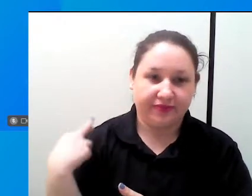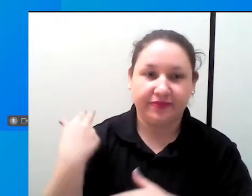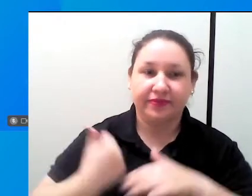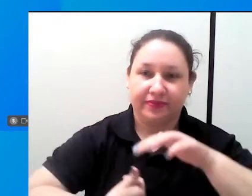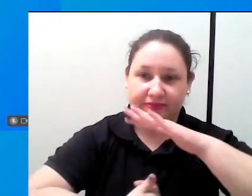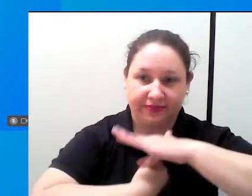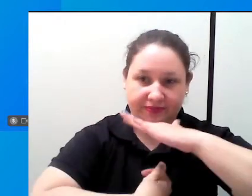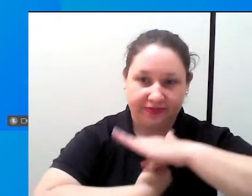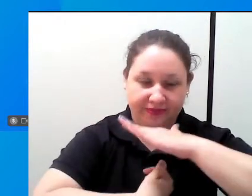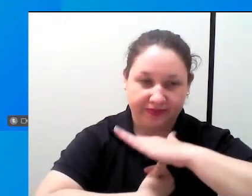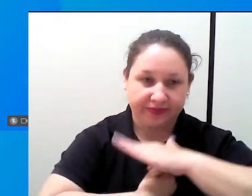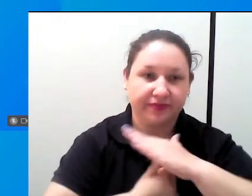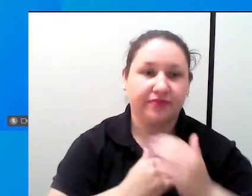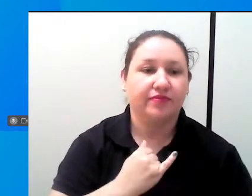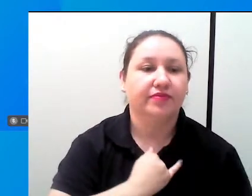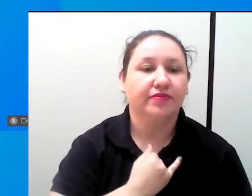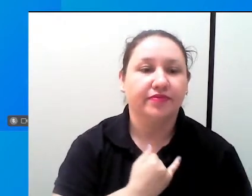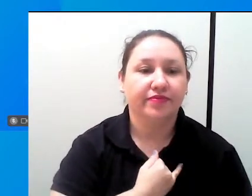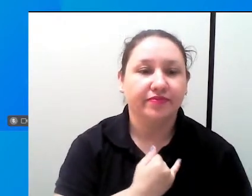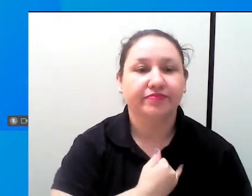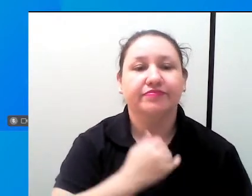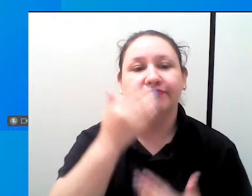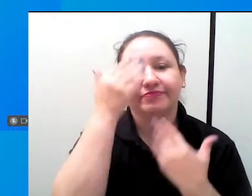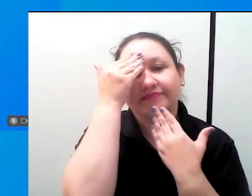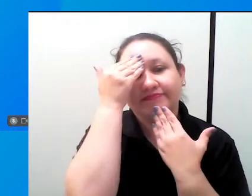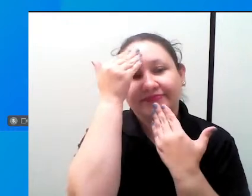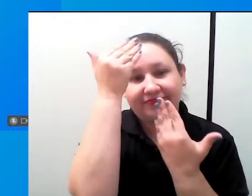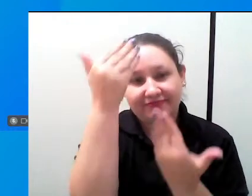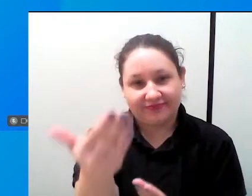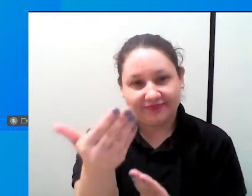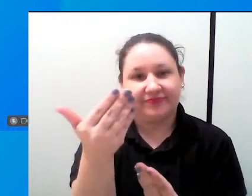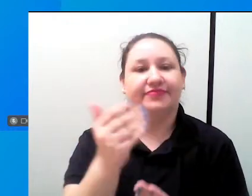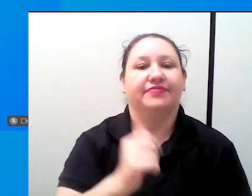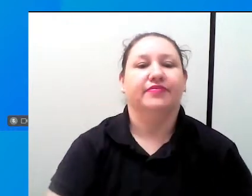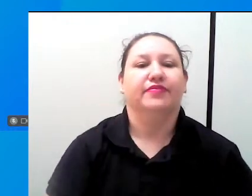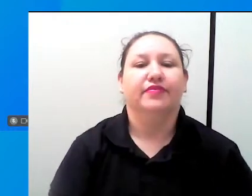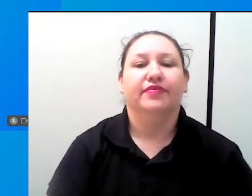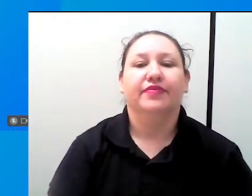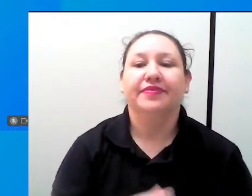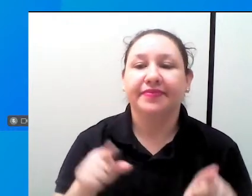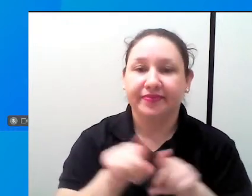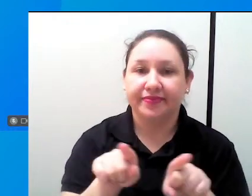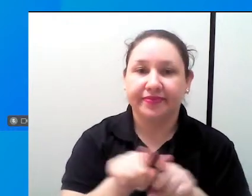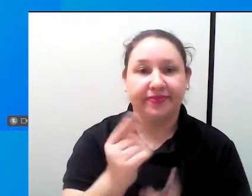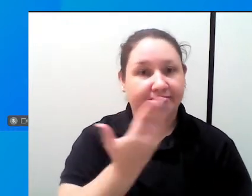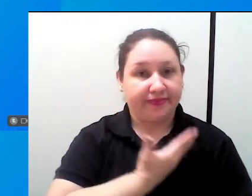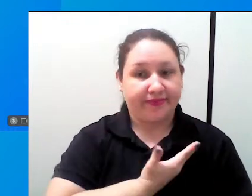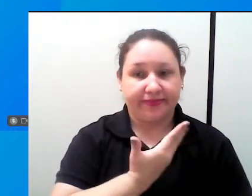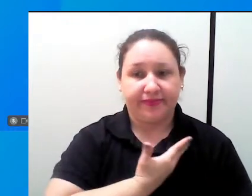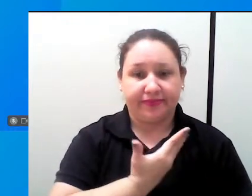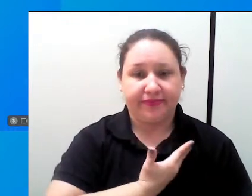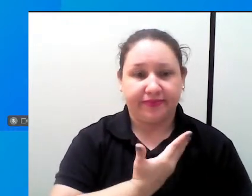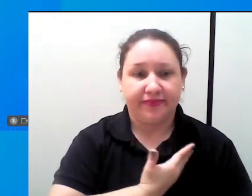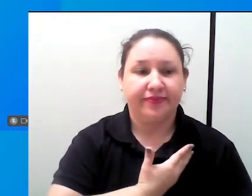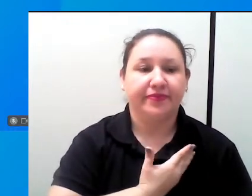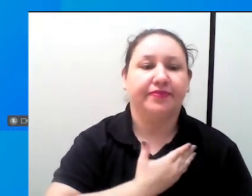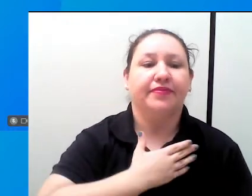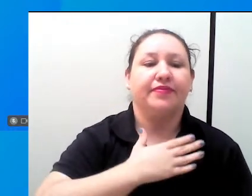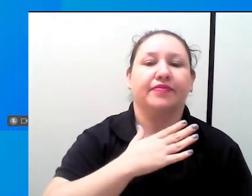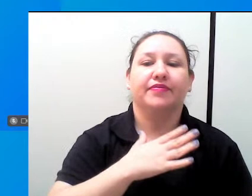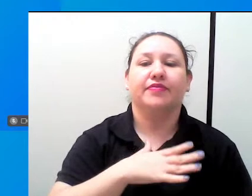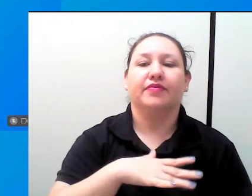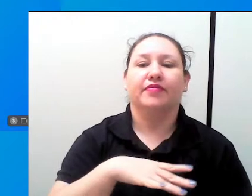nossas ações de extensão do IFAC. Queria saudar aqui a minha colega, professora Maria Lucilene, nossa pró-reitora